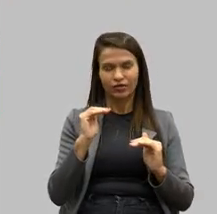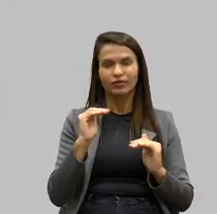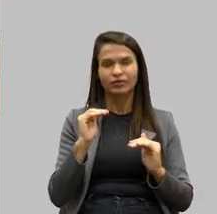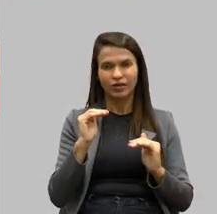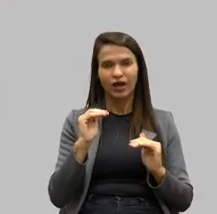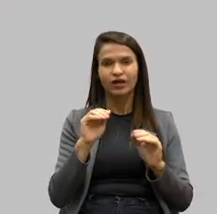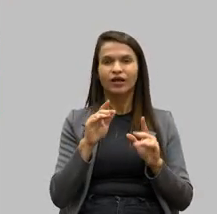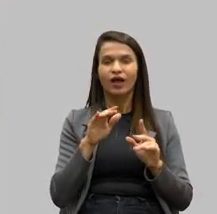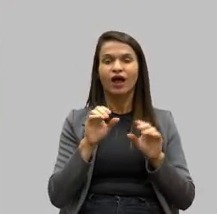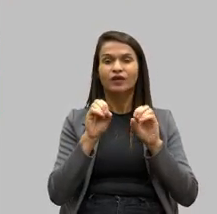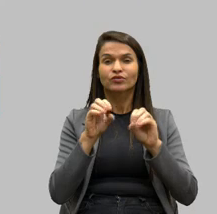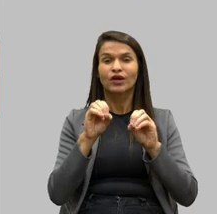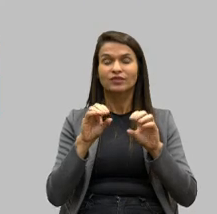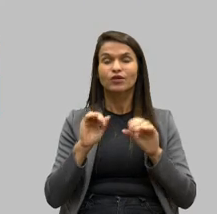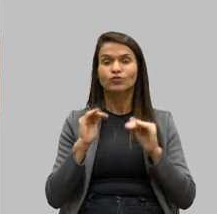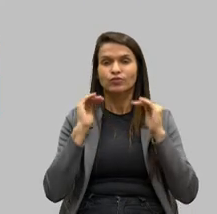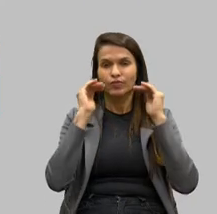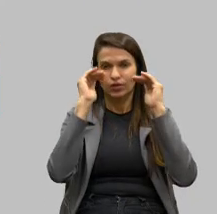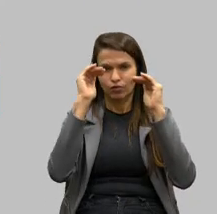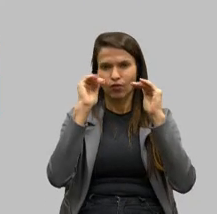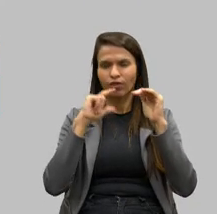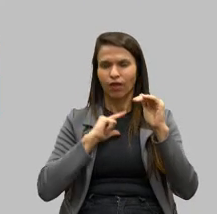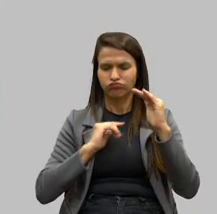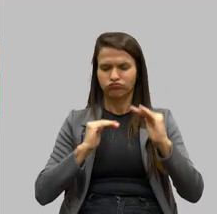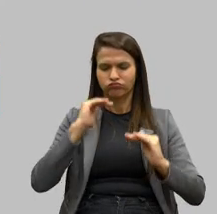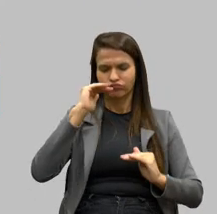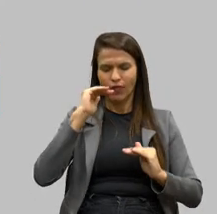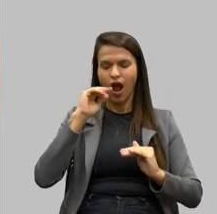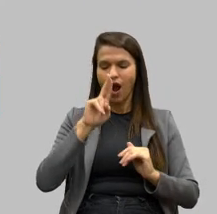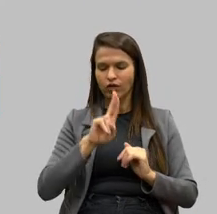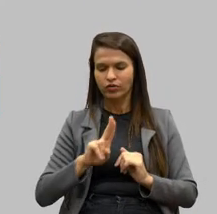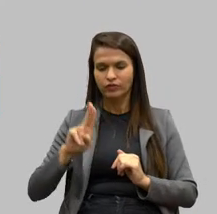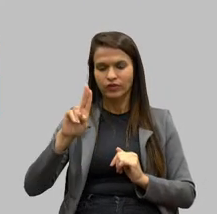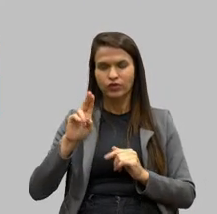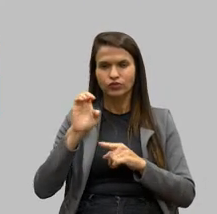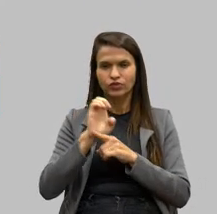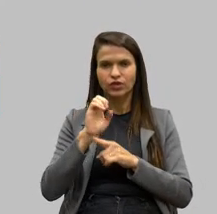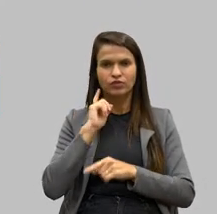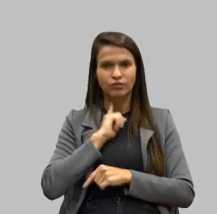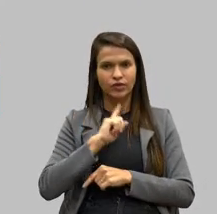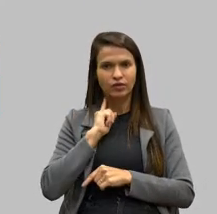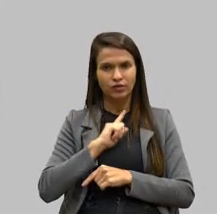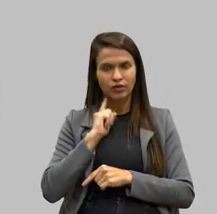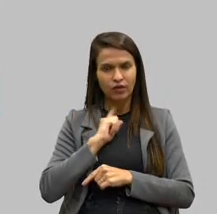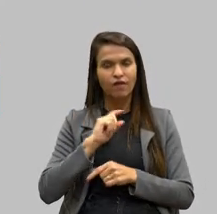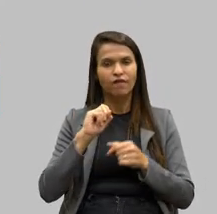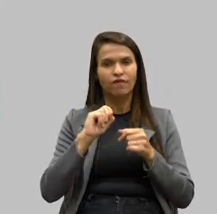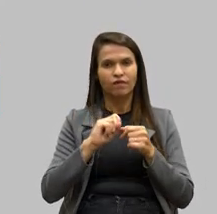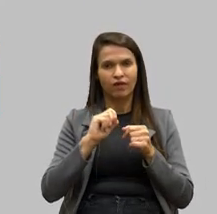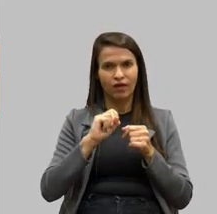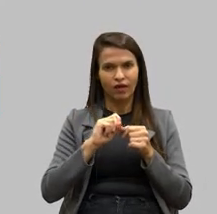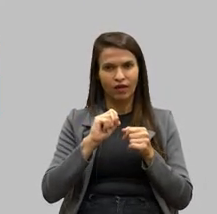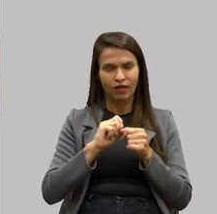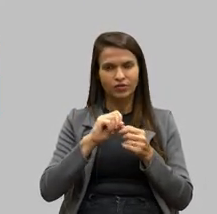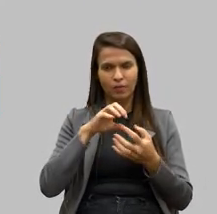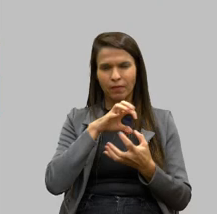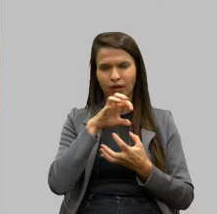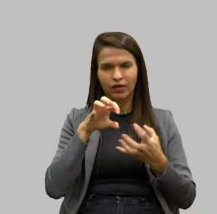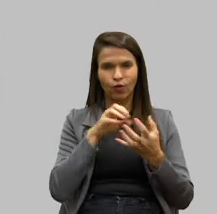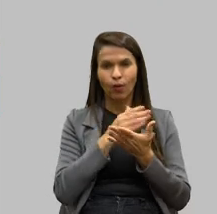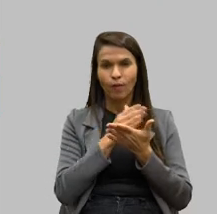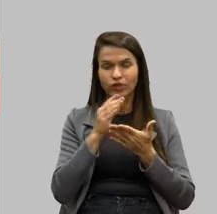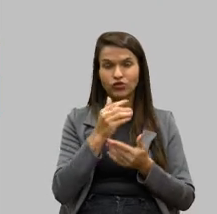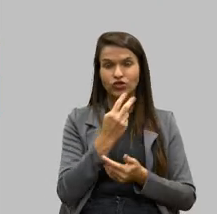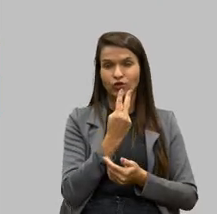educação superior. A Universidade do Estado de Minas Gerais, a UENG, fez uma greve que começou no dia